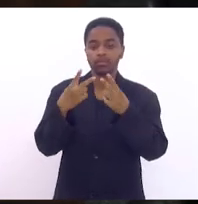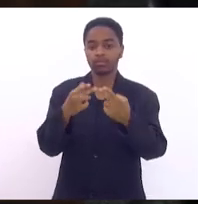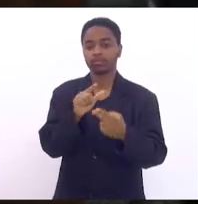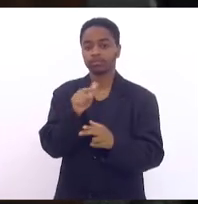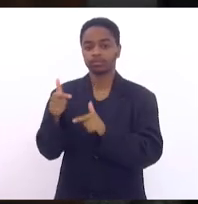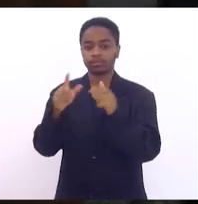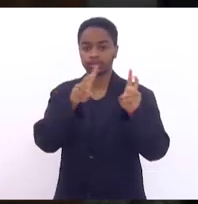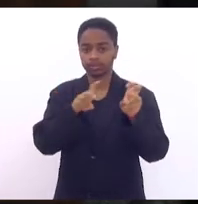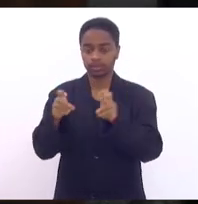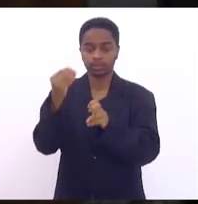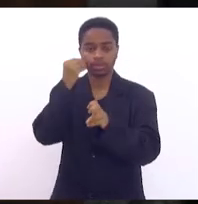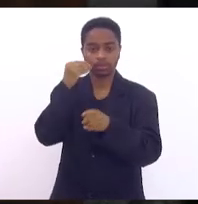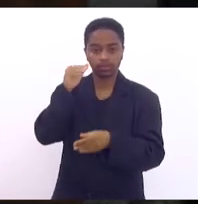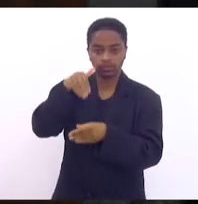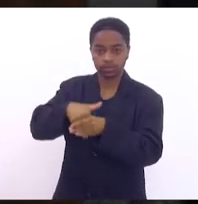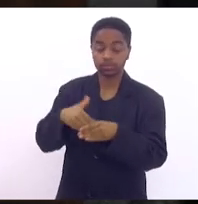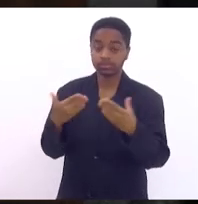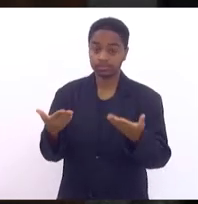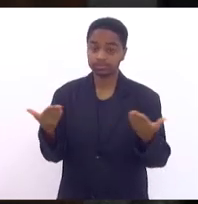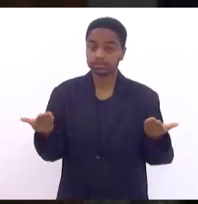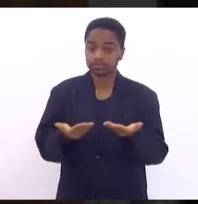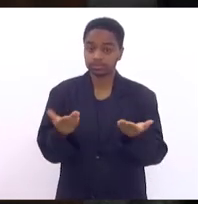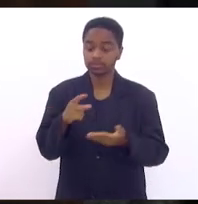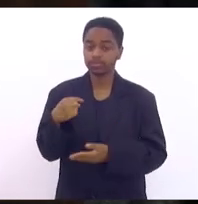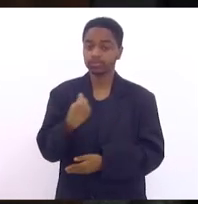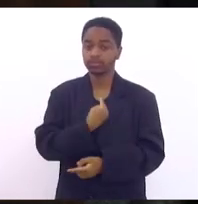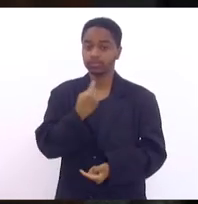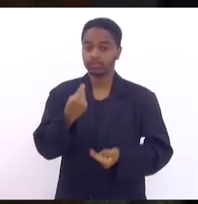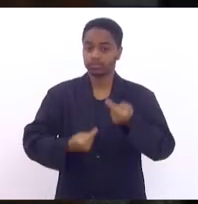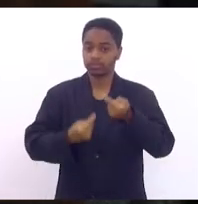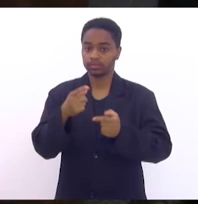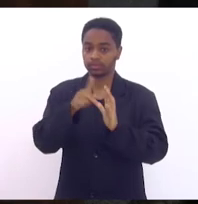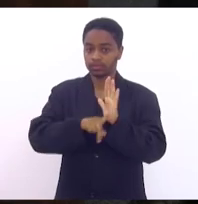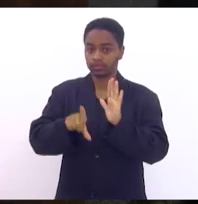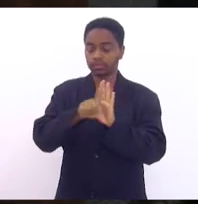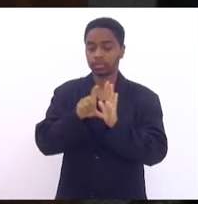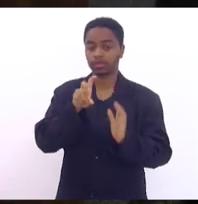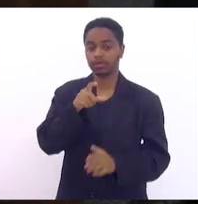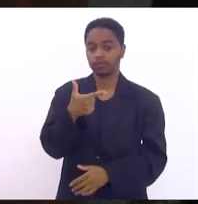a votação. Hoje, nós estamos discutindo o PL